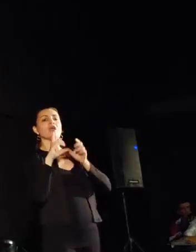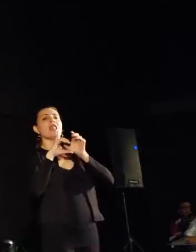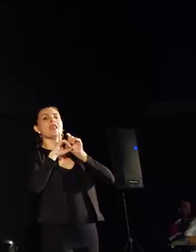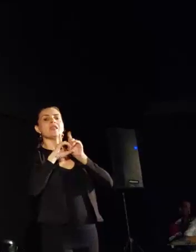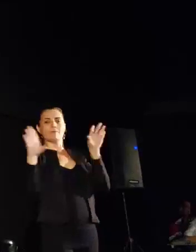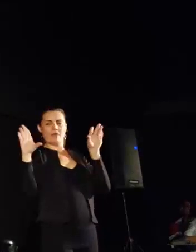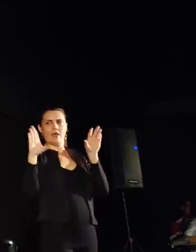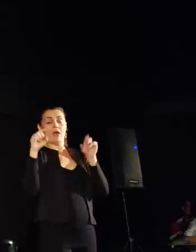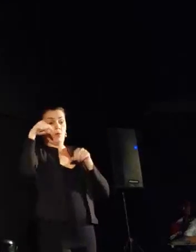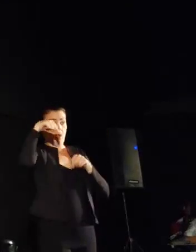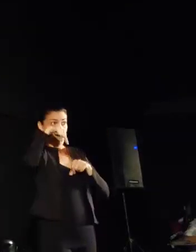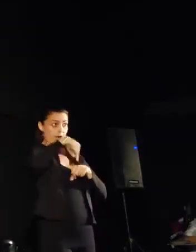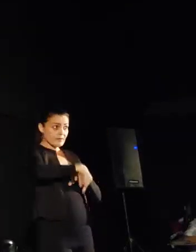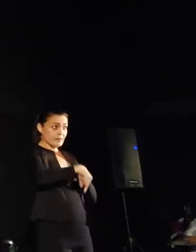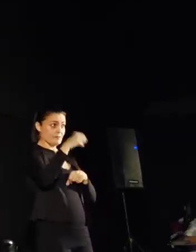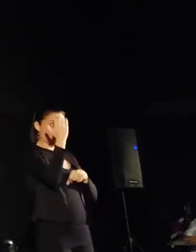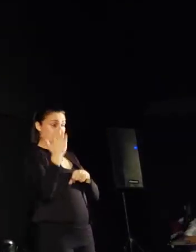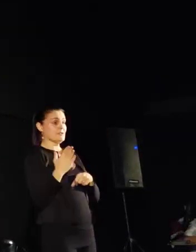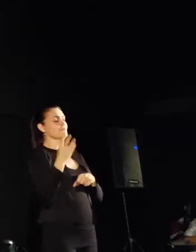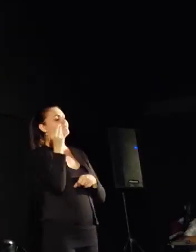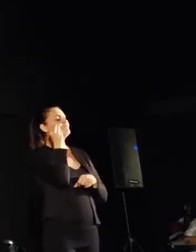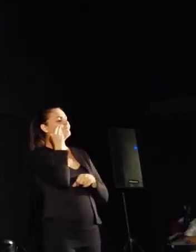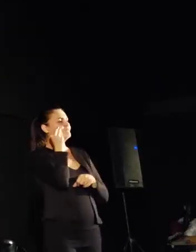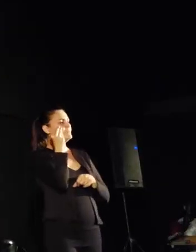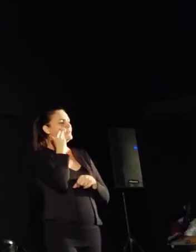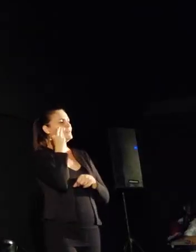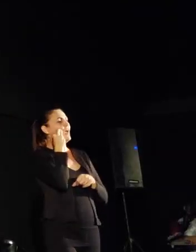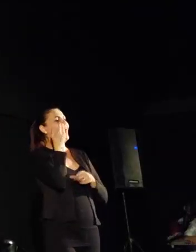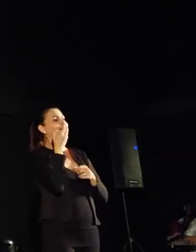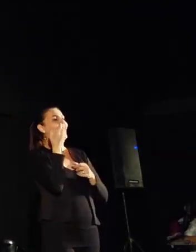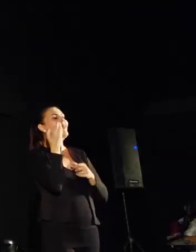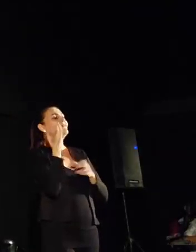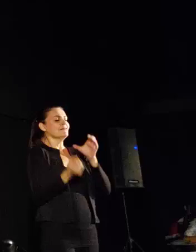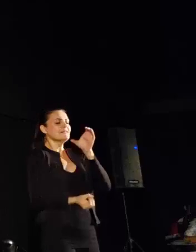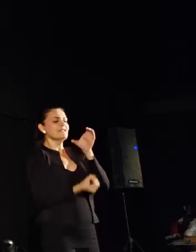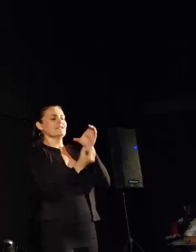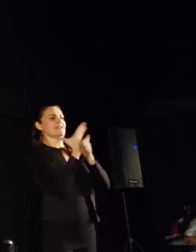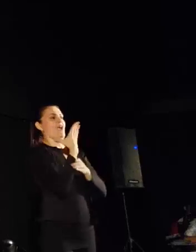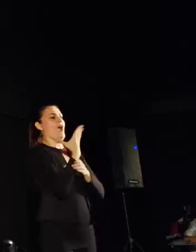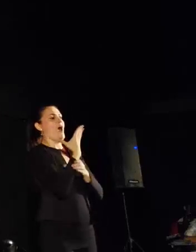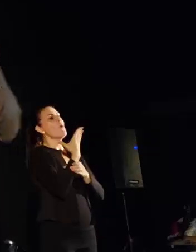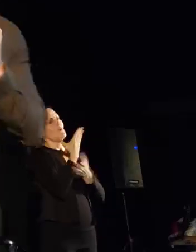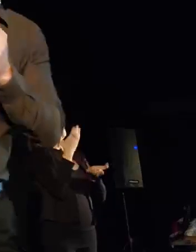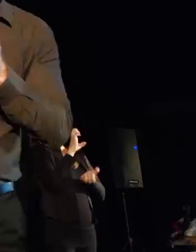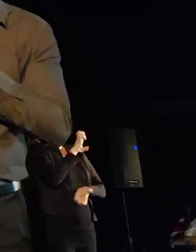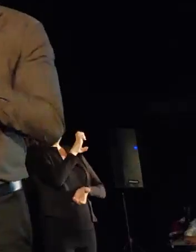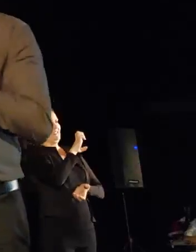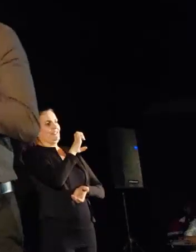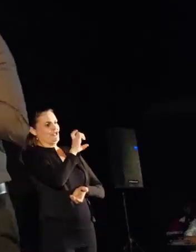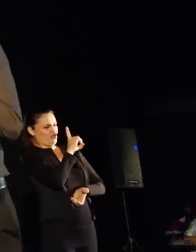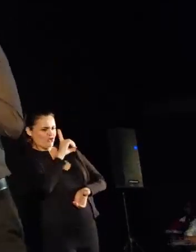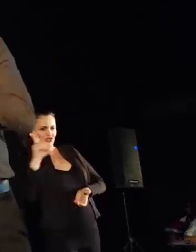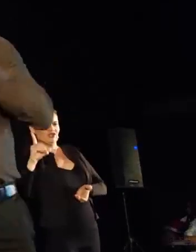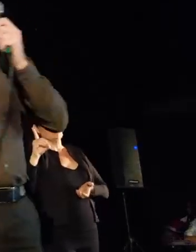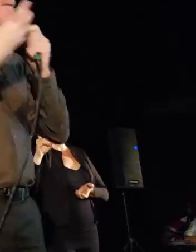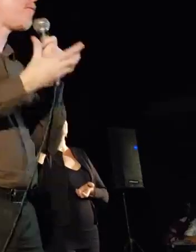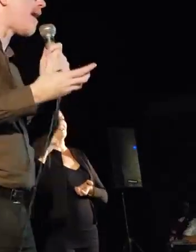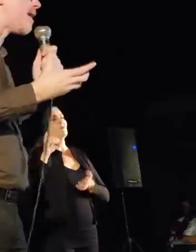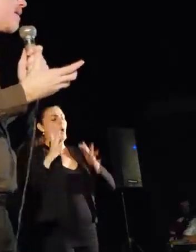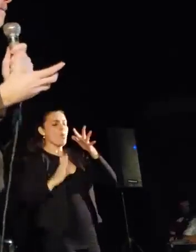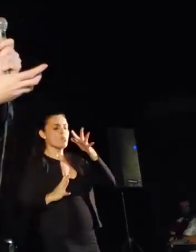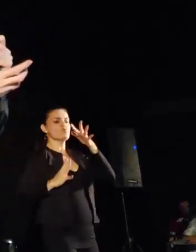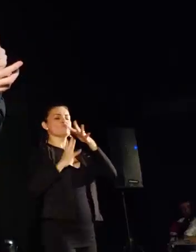uma extrema-direita ultraliberal, ultra-neoliberal. Só que aí vem a questão interessante, porque como é que